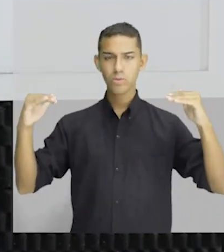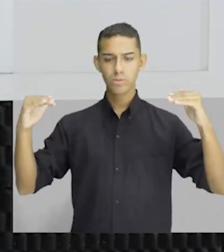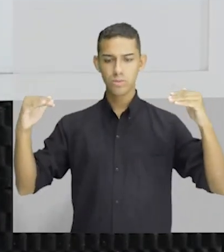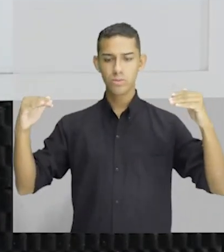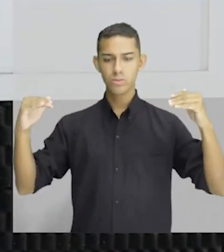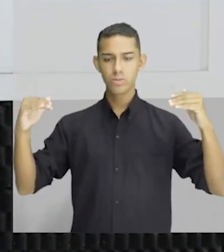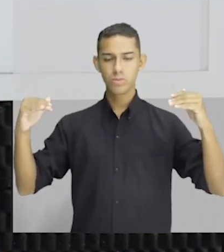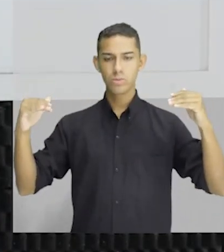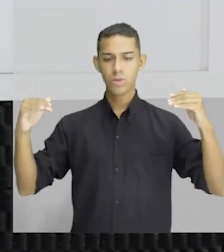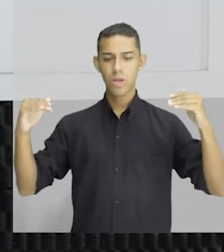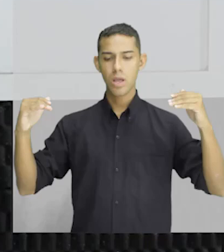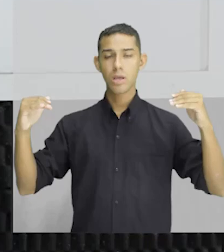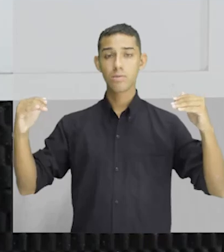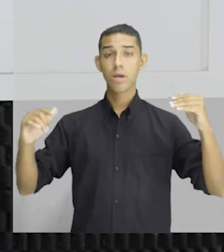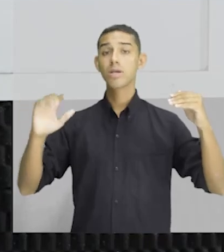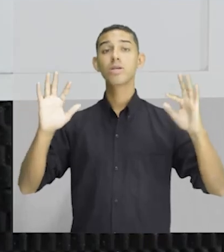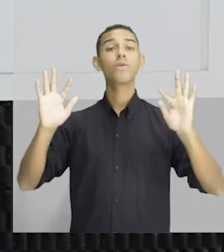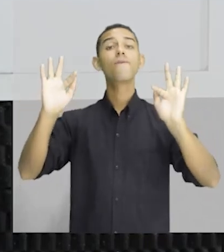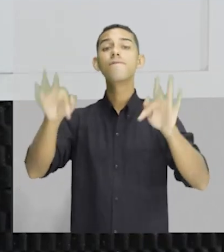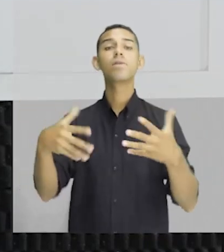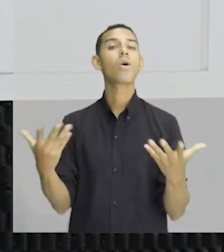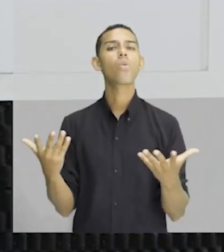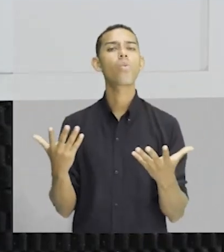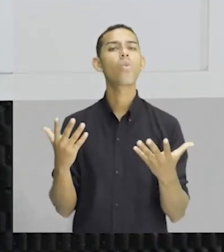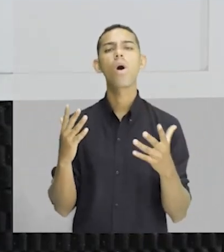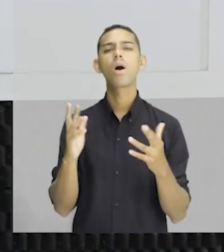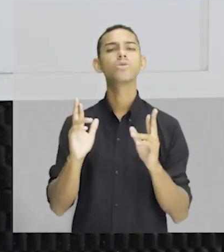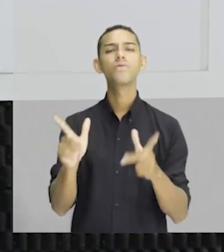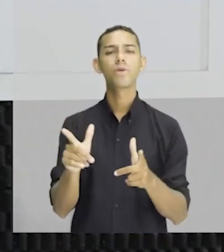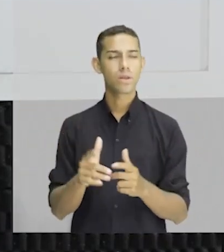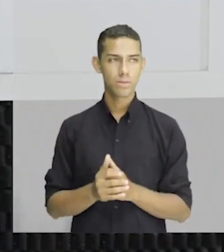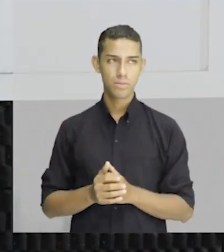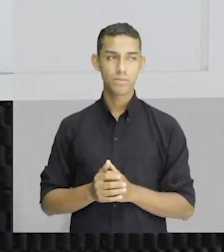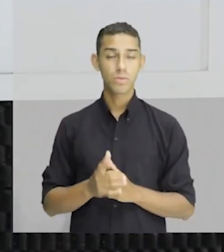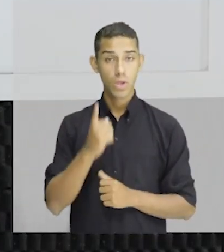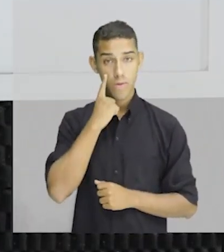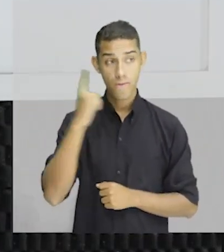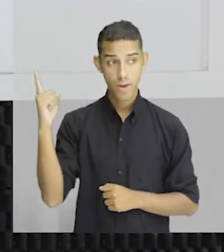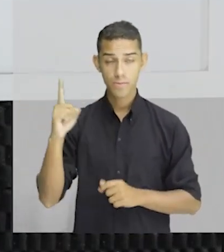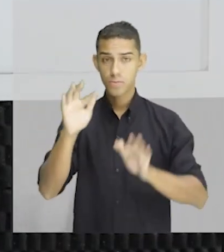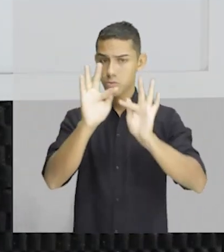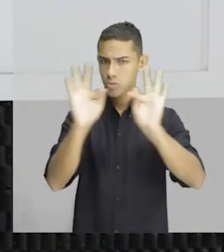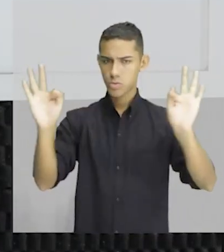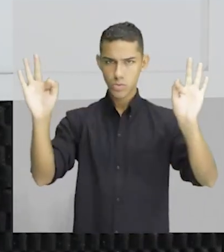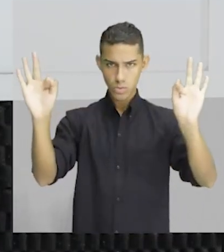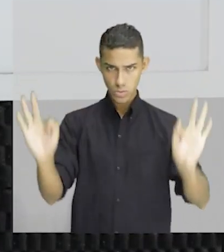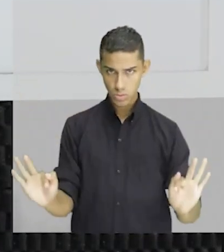final, qual vai ser a diferença entre os dois comprimentos? Então vamos aqui, ó. A fórmula para